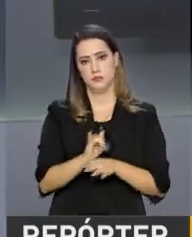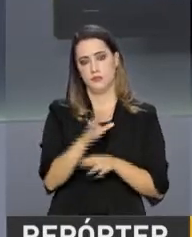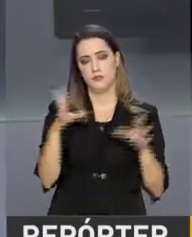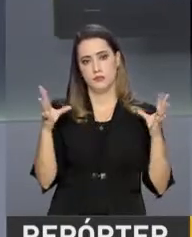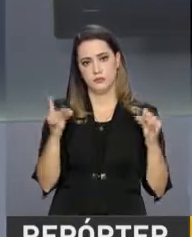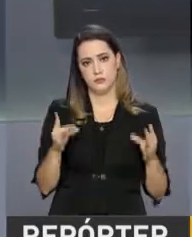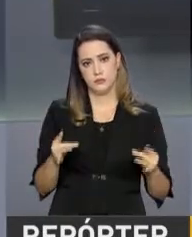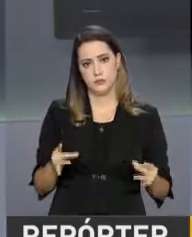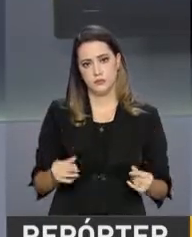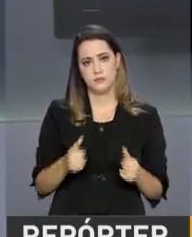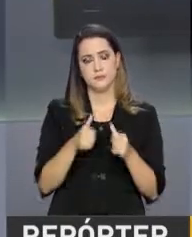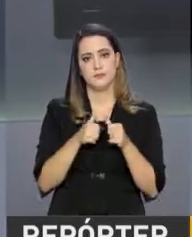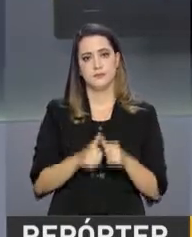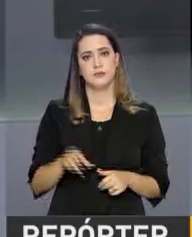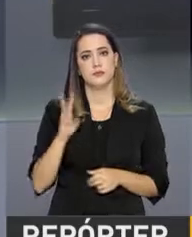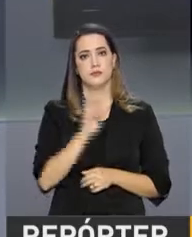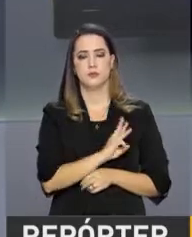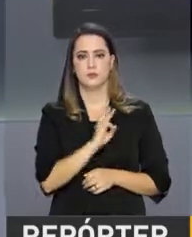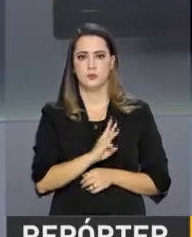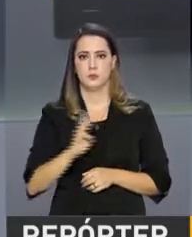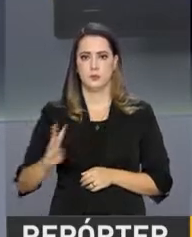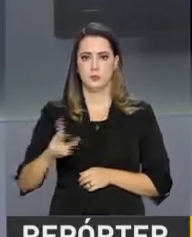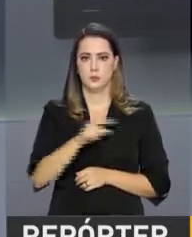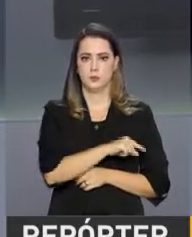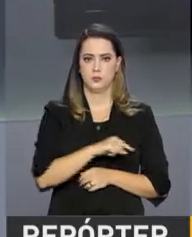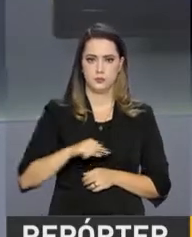YouTube e toda a nossa programação também está na